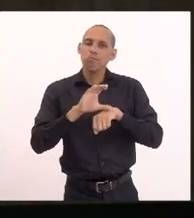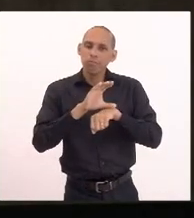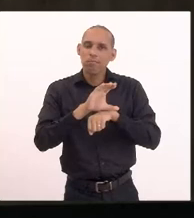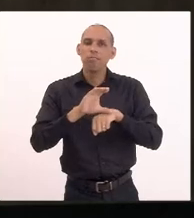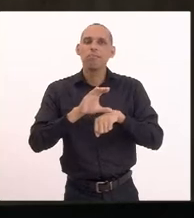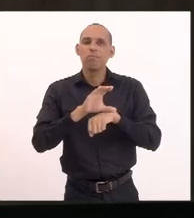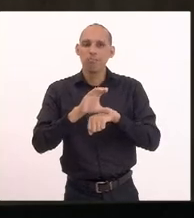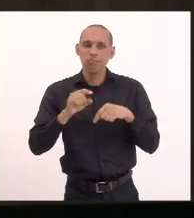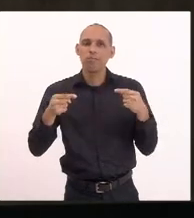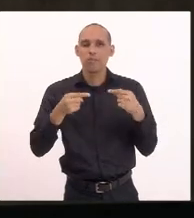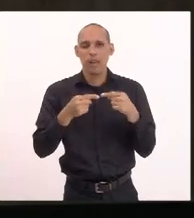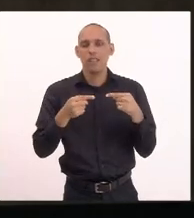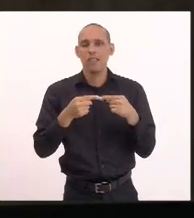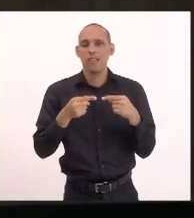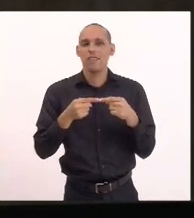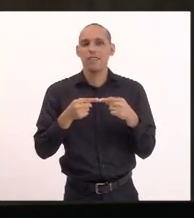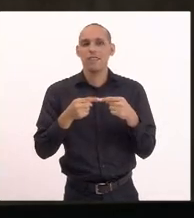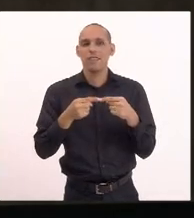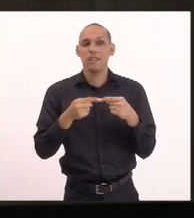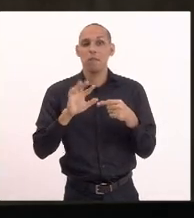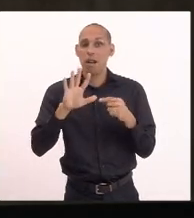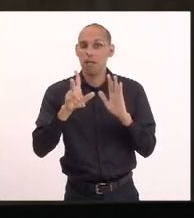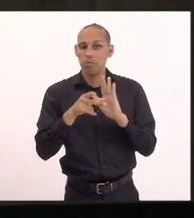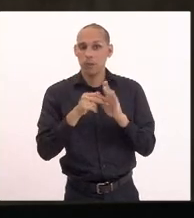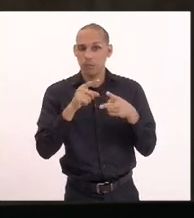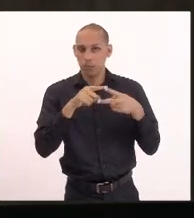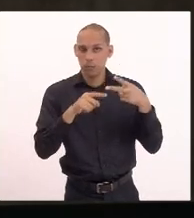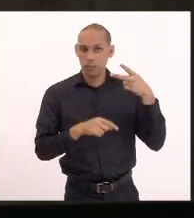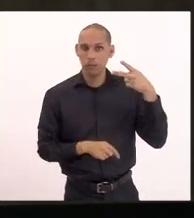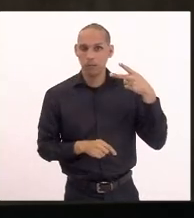constitucionalidade com duas emendas,